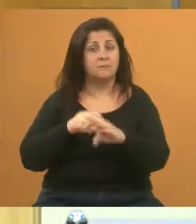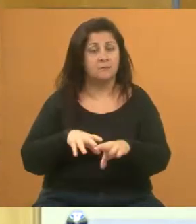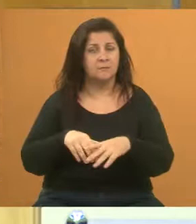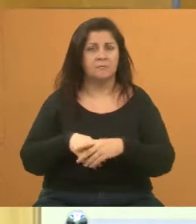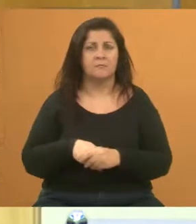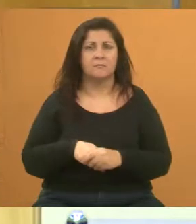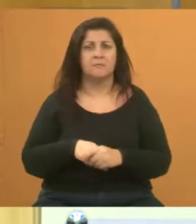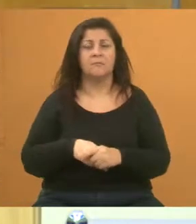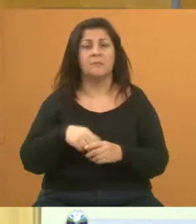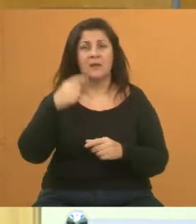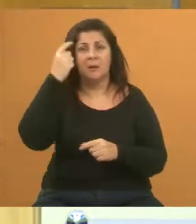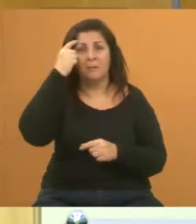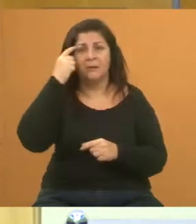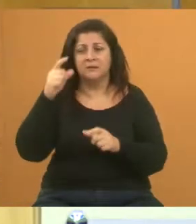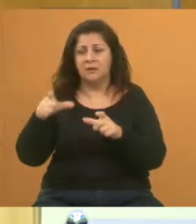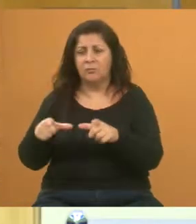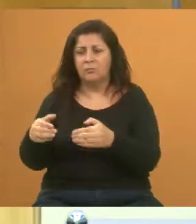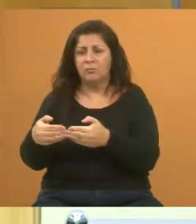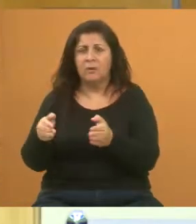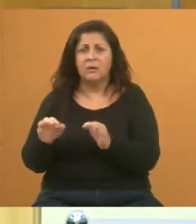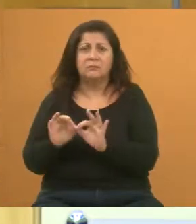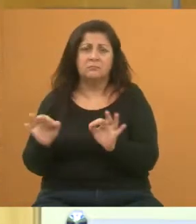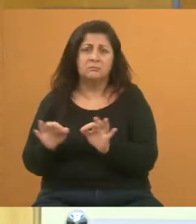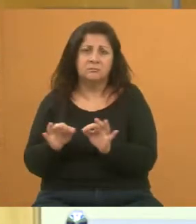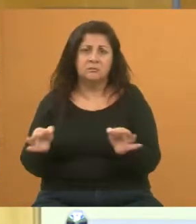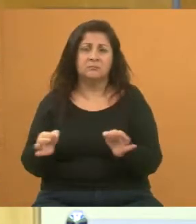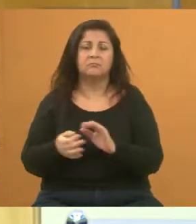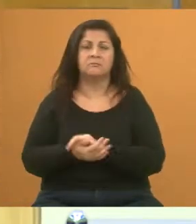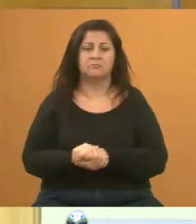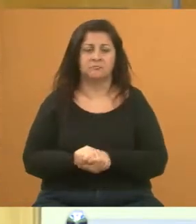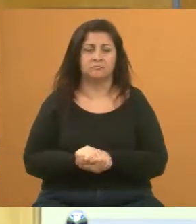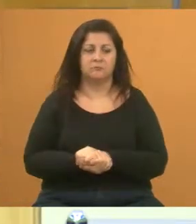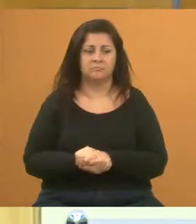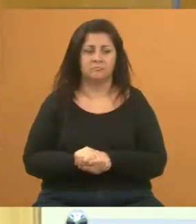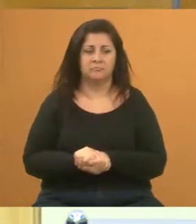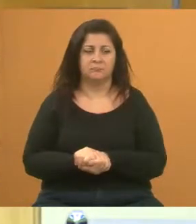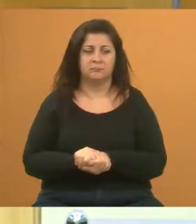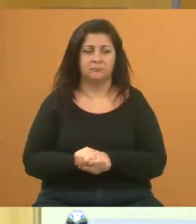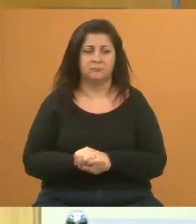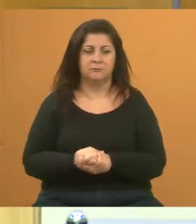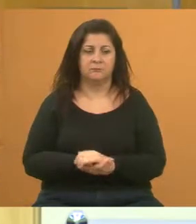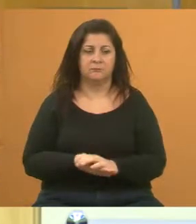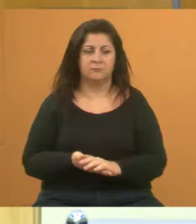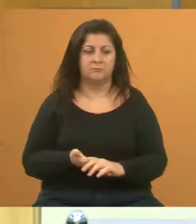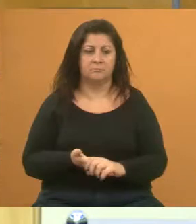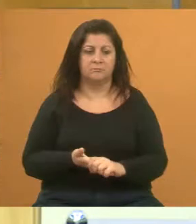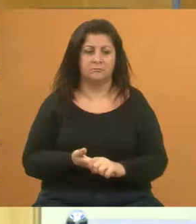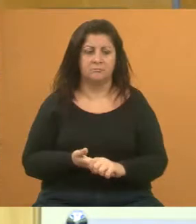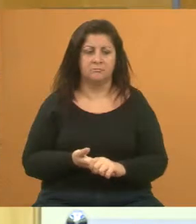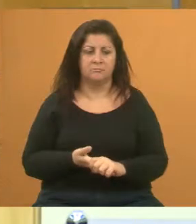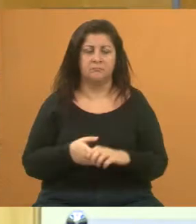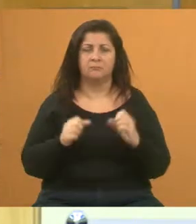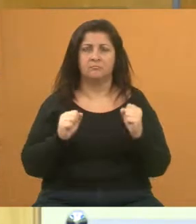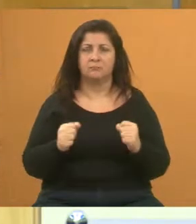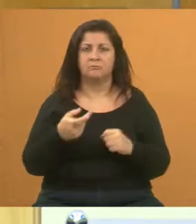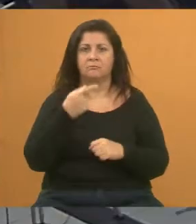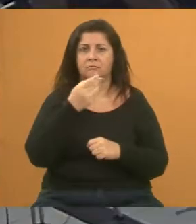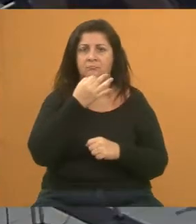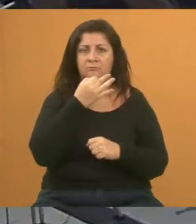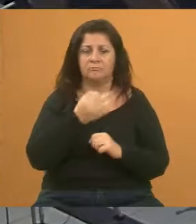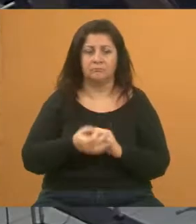pensar nos pequenos comerciantes dos bairros, dos botiquins e bares espalhados na cidade inteira. E o projeto continua em